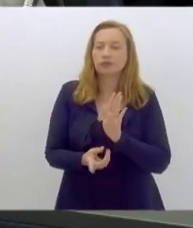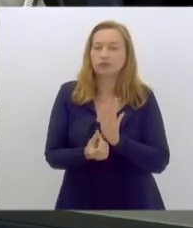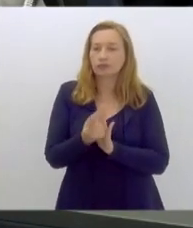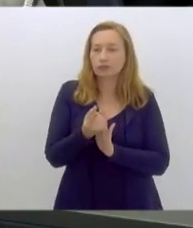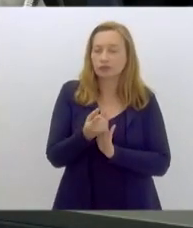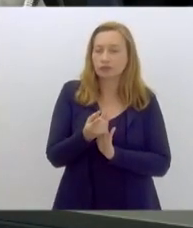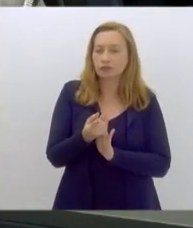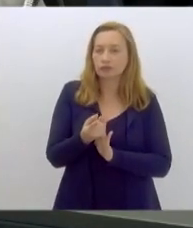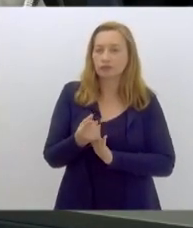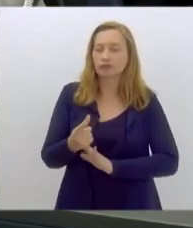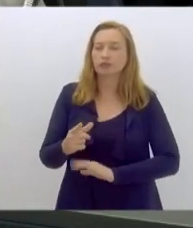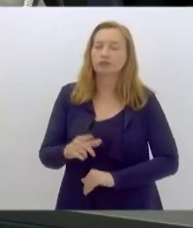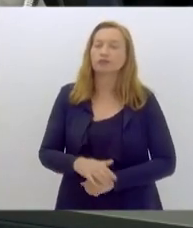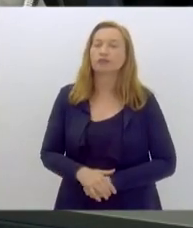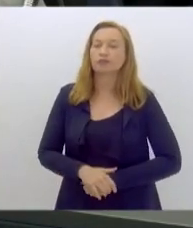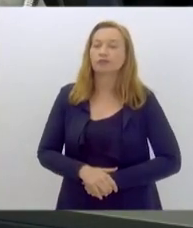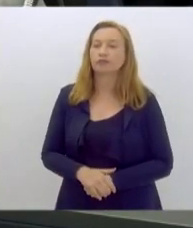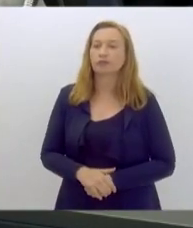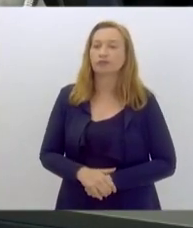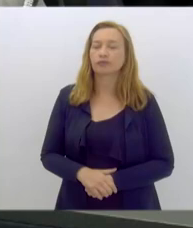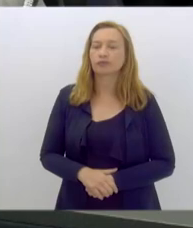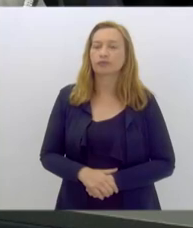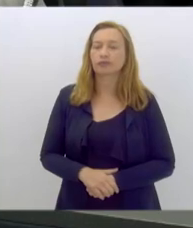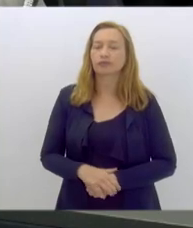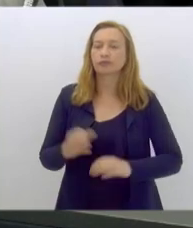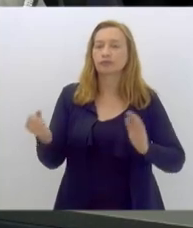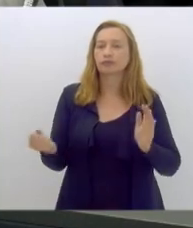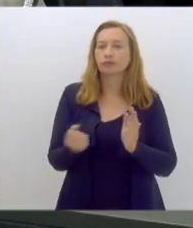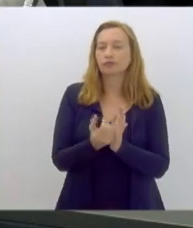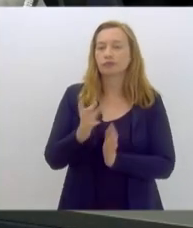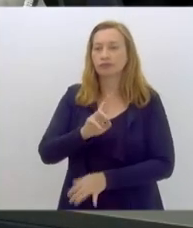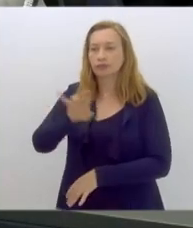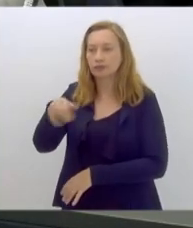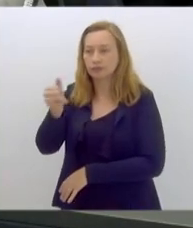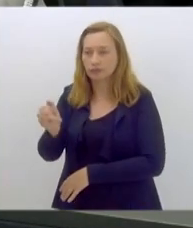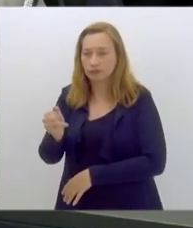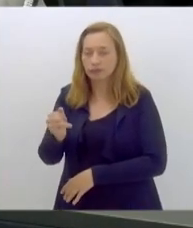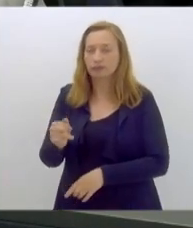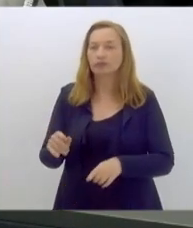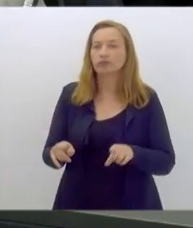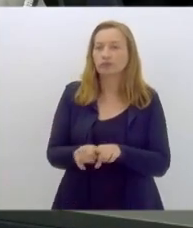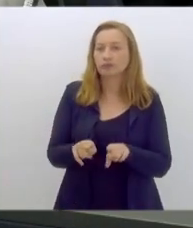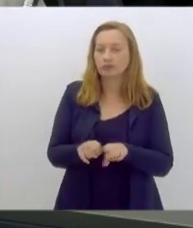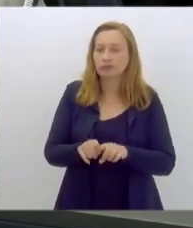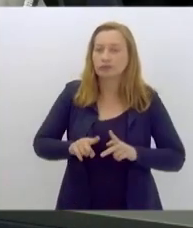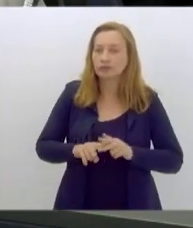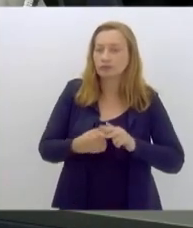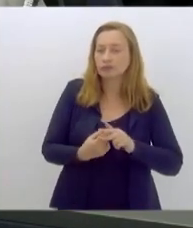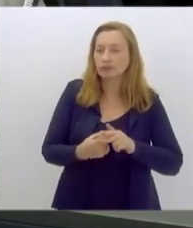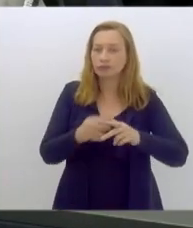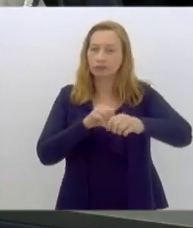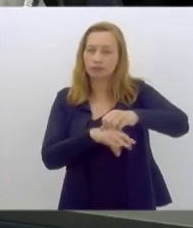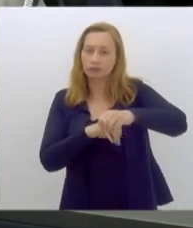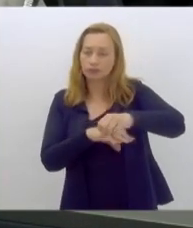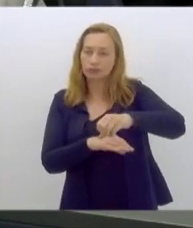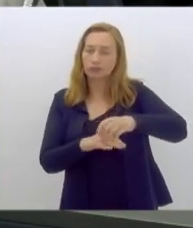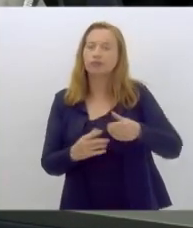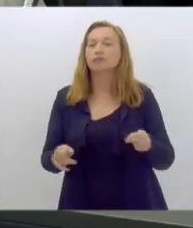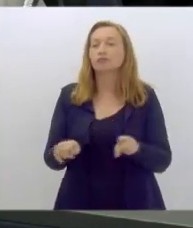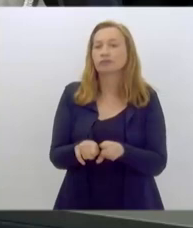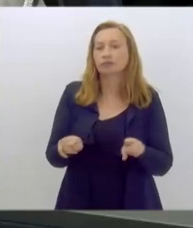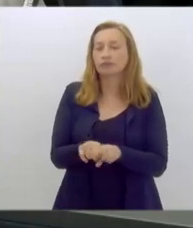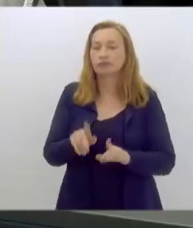ele tem uma aderência tanto ao pacto RJ quanto ajuste de fontes e a viabilidade do projeto do